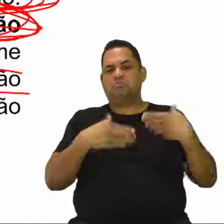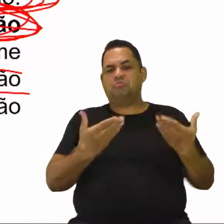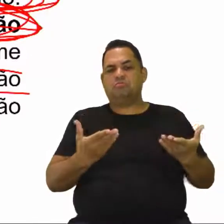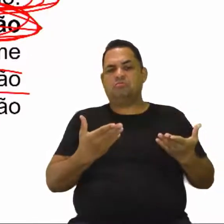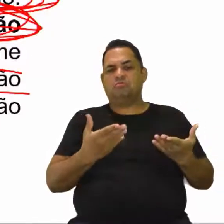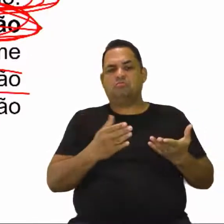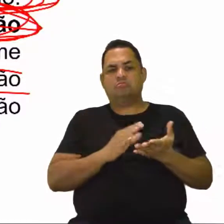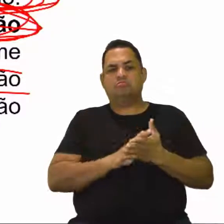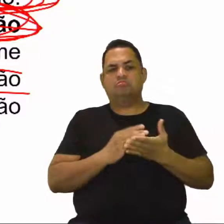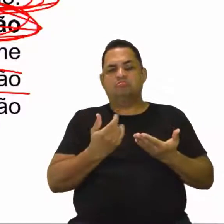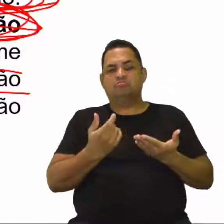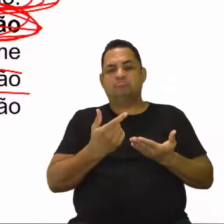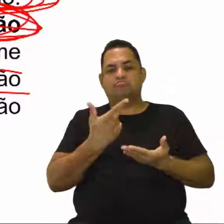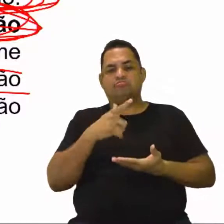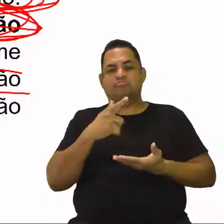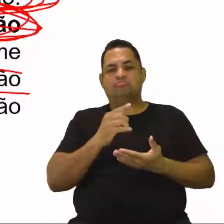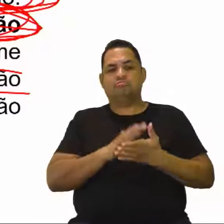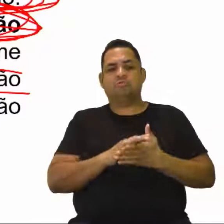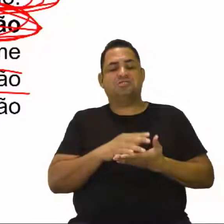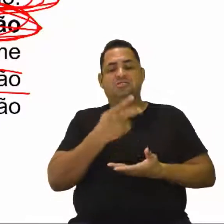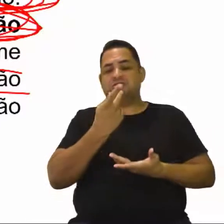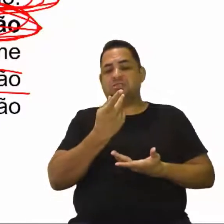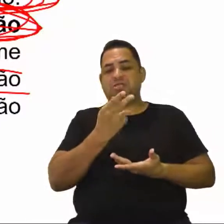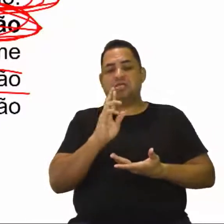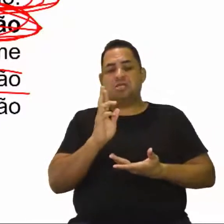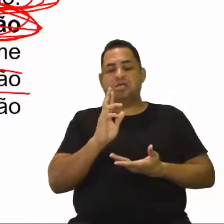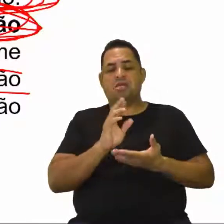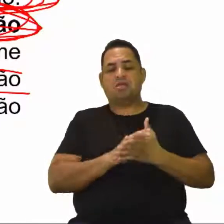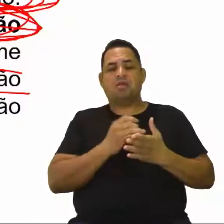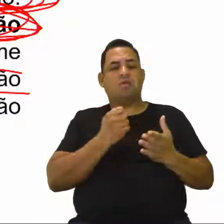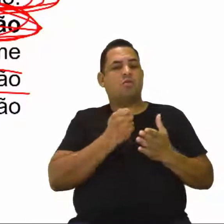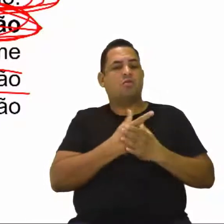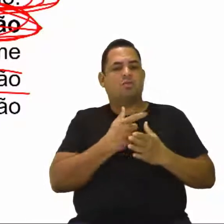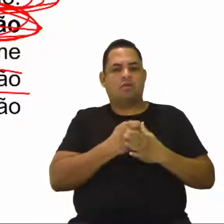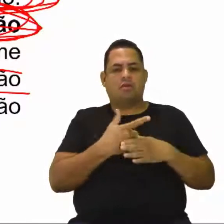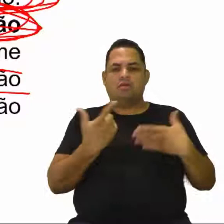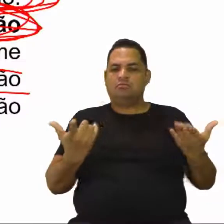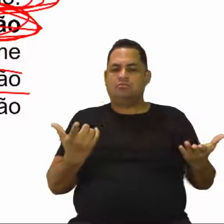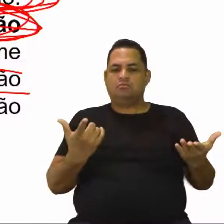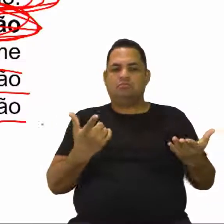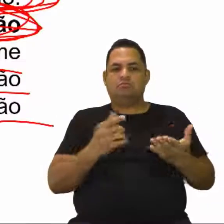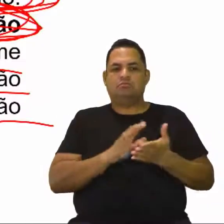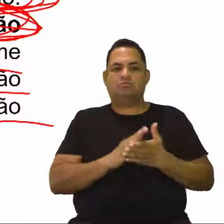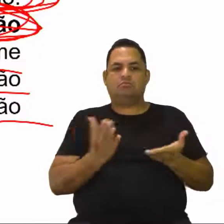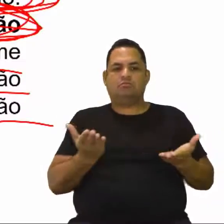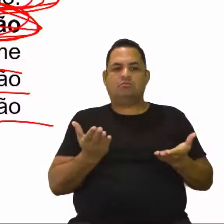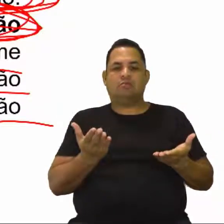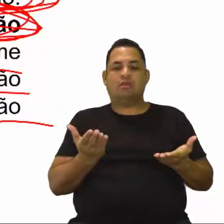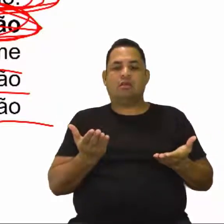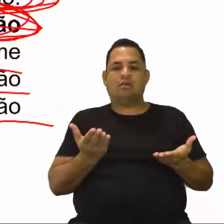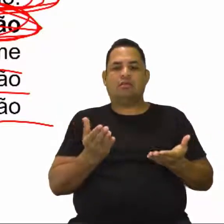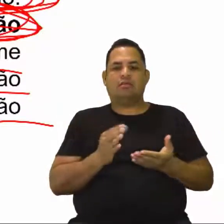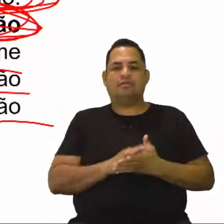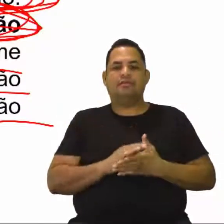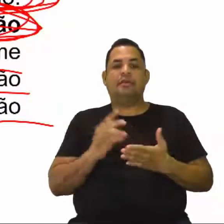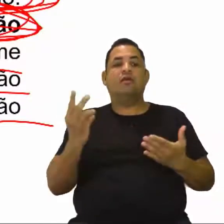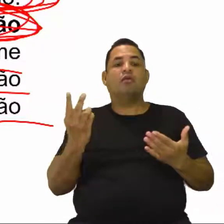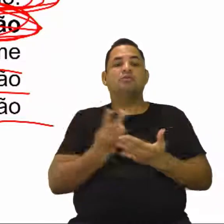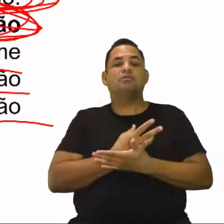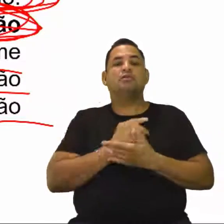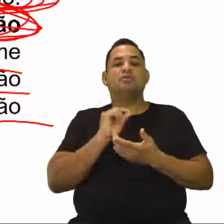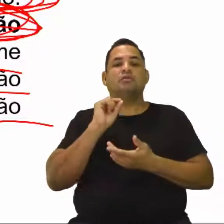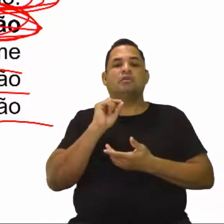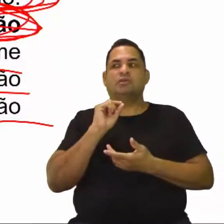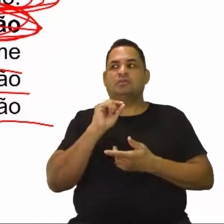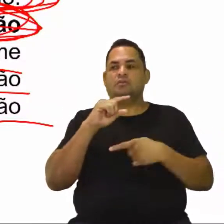quais não existiu compradores. Essa situação vai ocasionar o